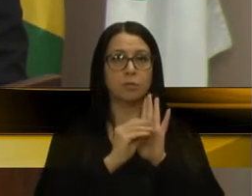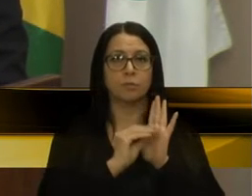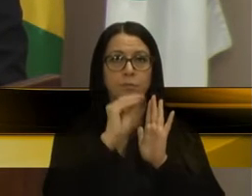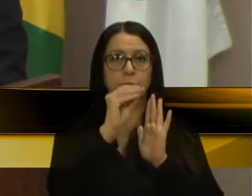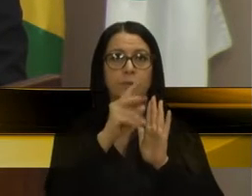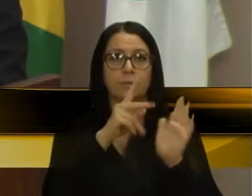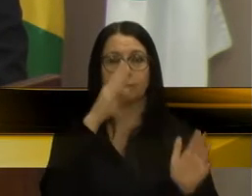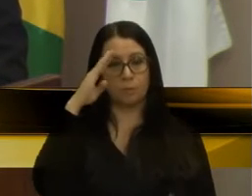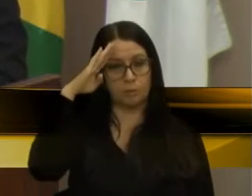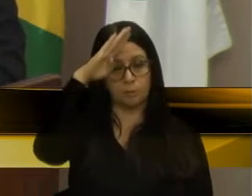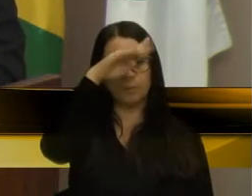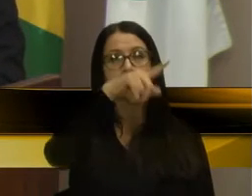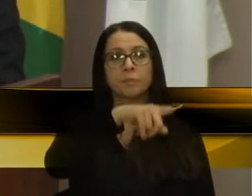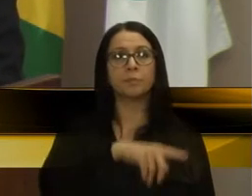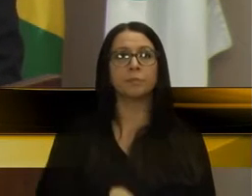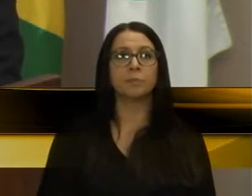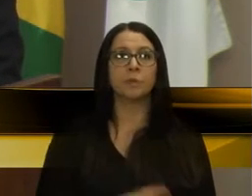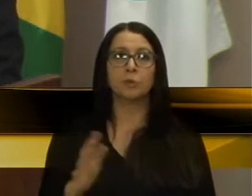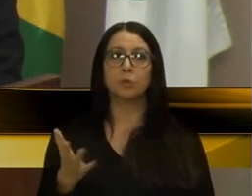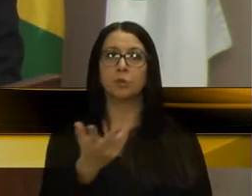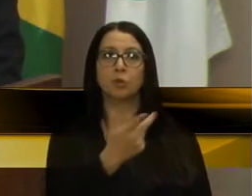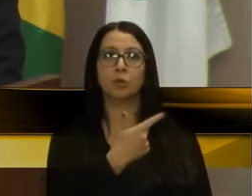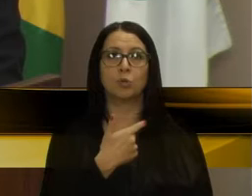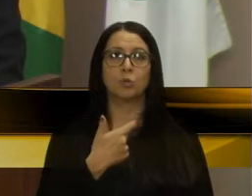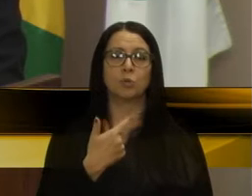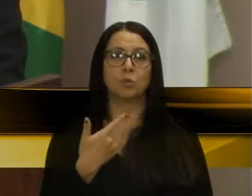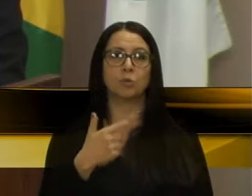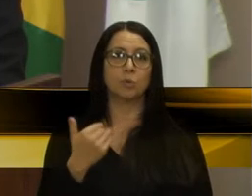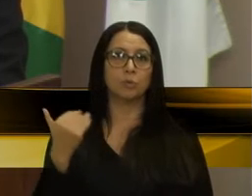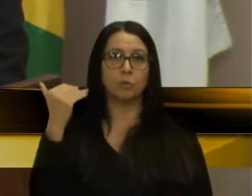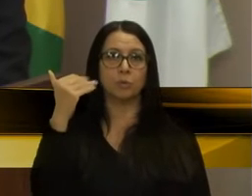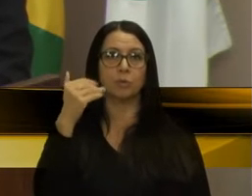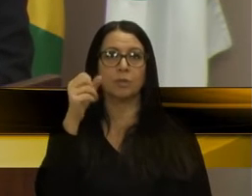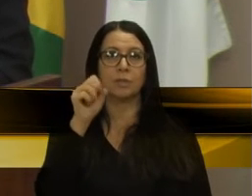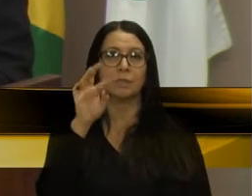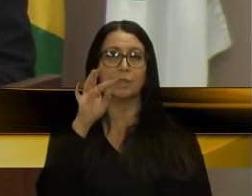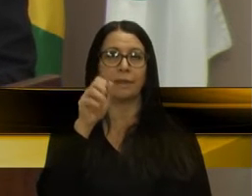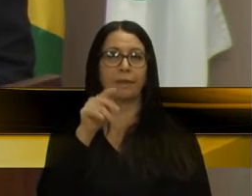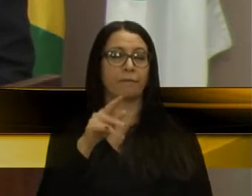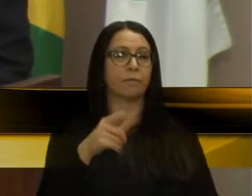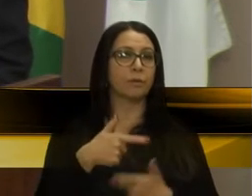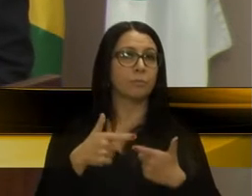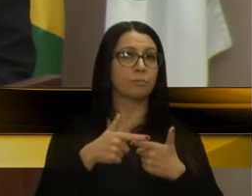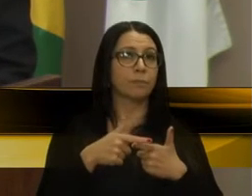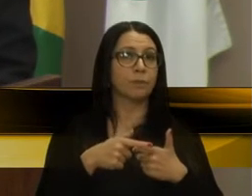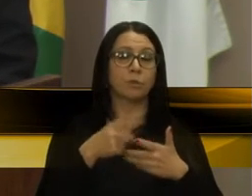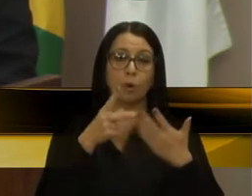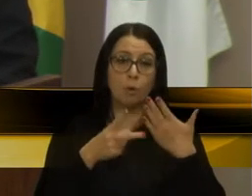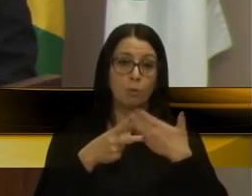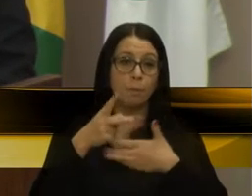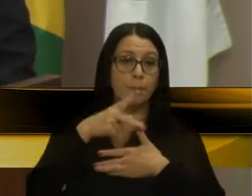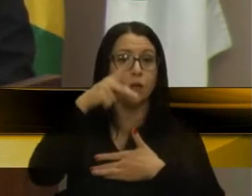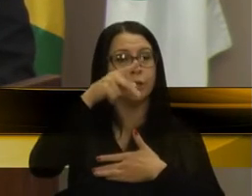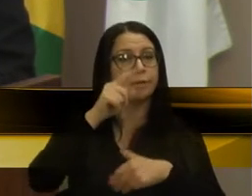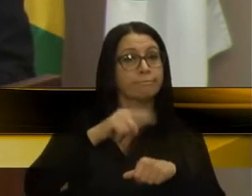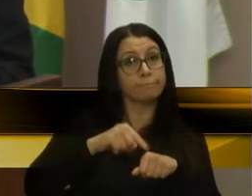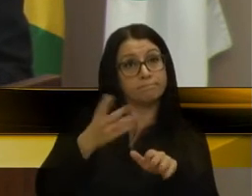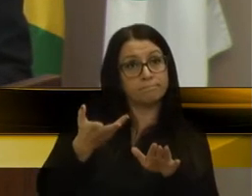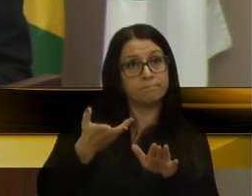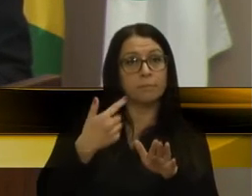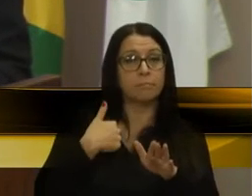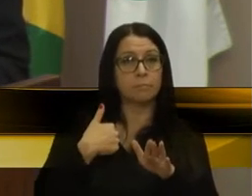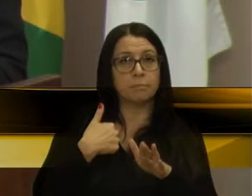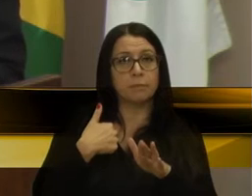pelo presidente Bolsonaro e todo o seu staff ao Congresso Nacional, como uma grande prioridade no momento, para